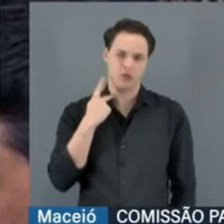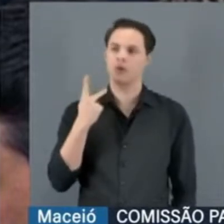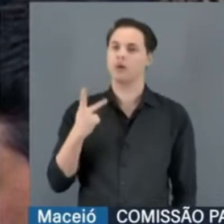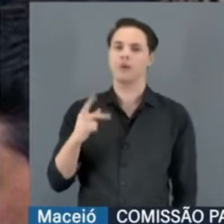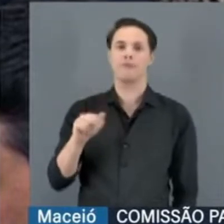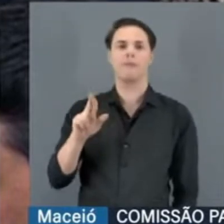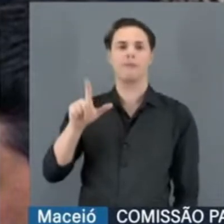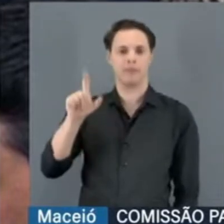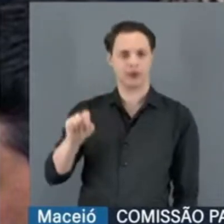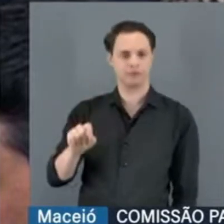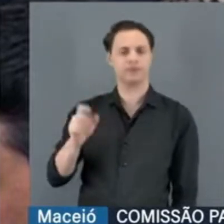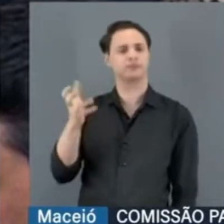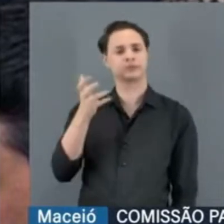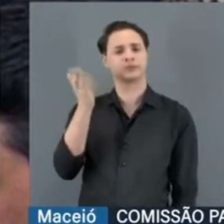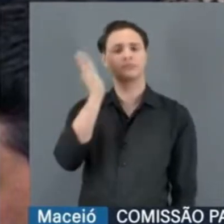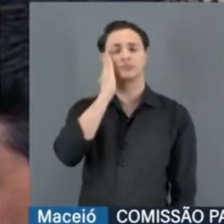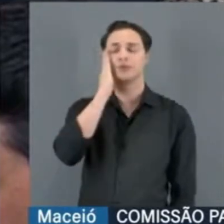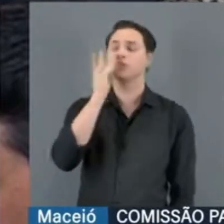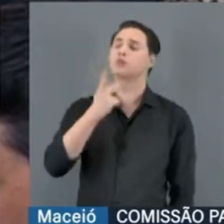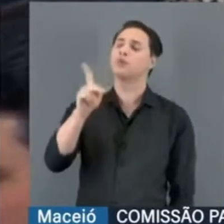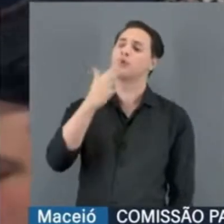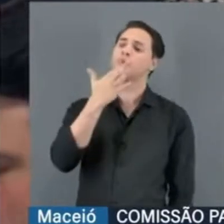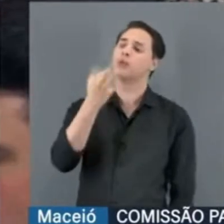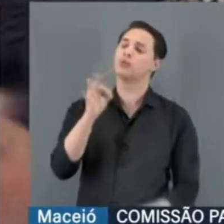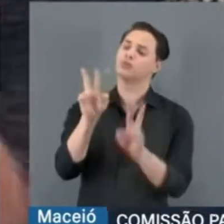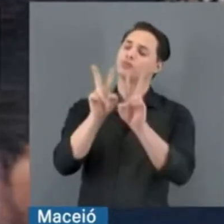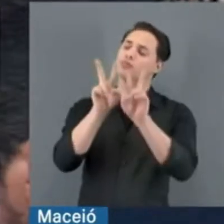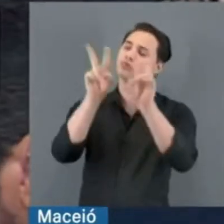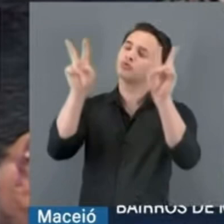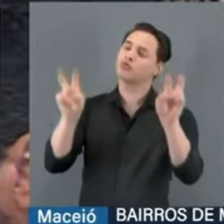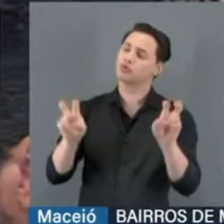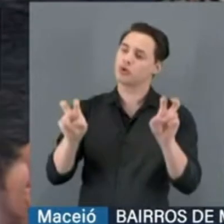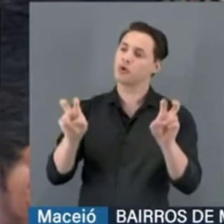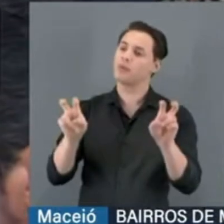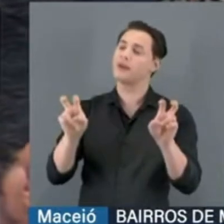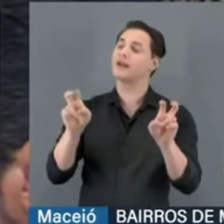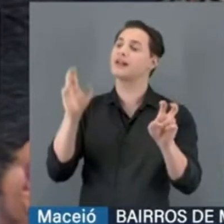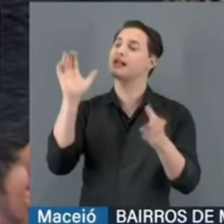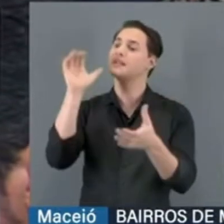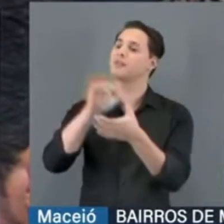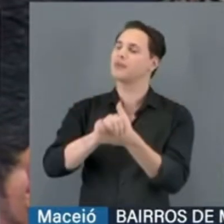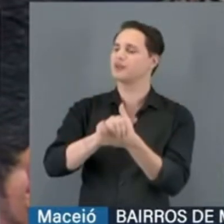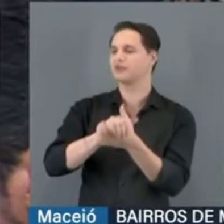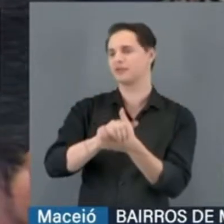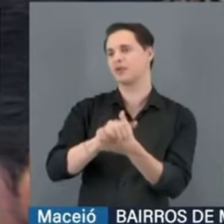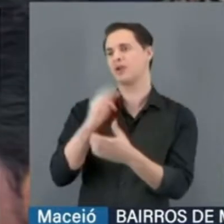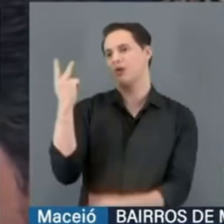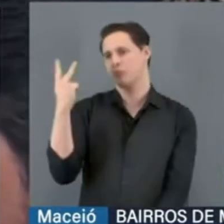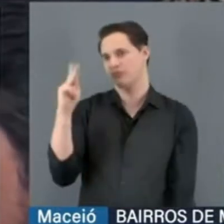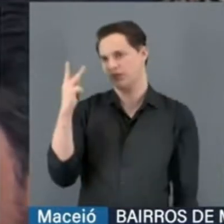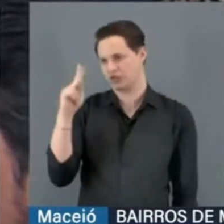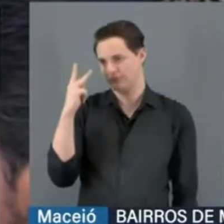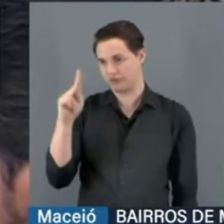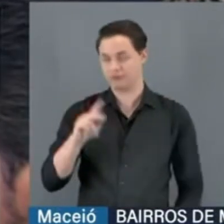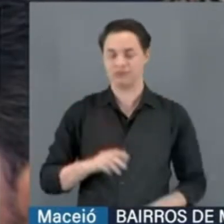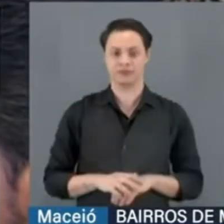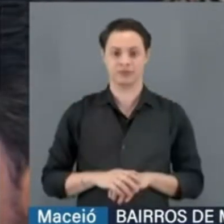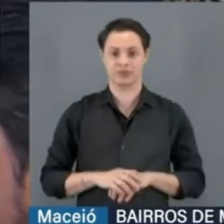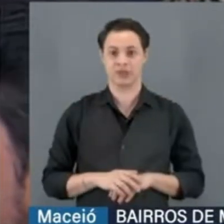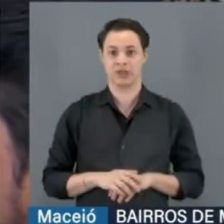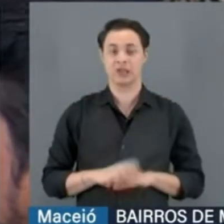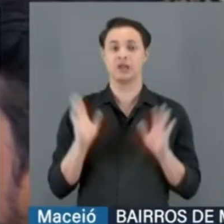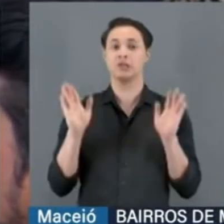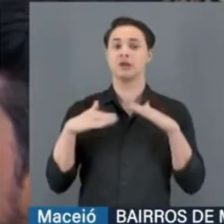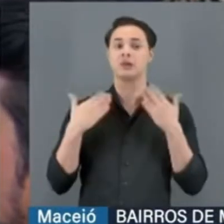qual a posição do senhor sobre o casamento entre pessoas do mesmo sexo? Qual a posição do senhor,